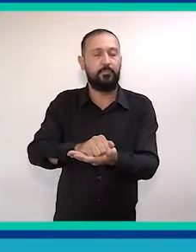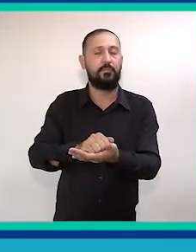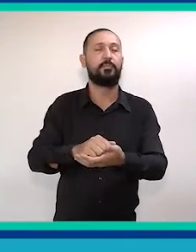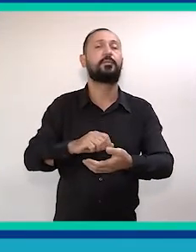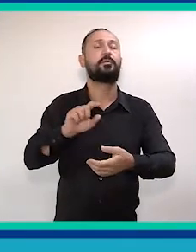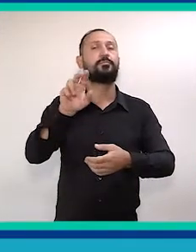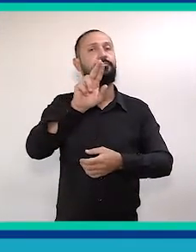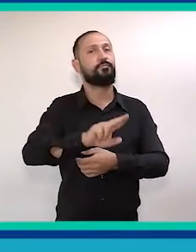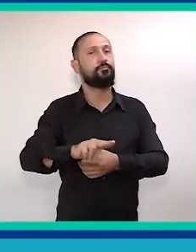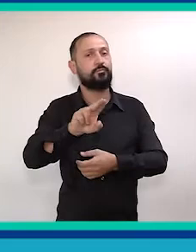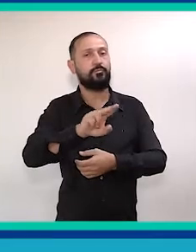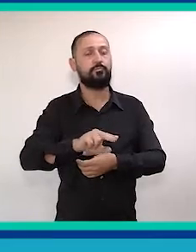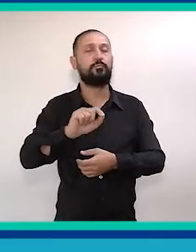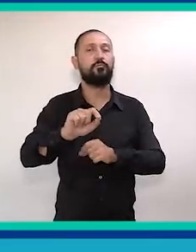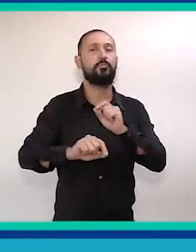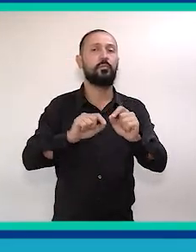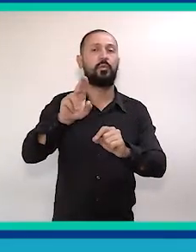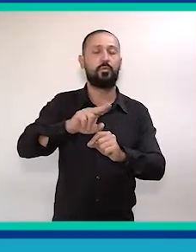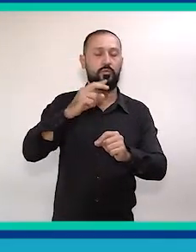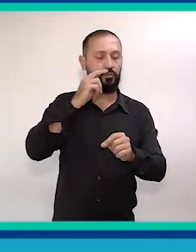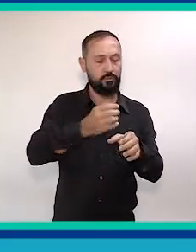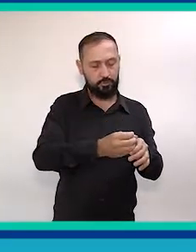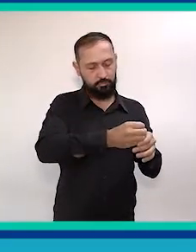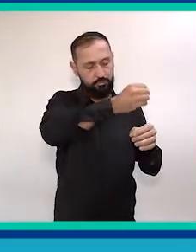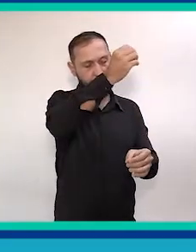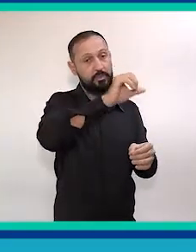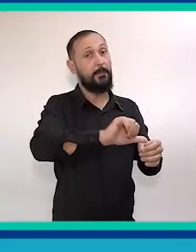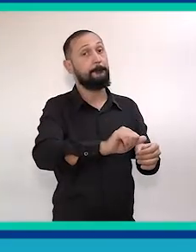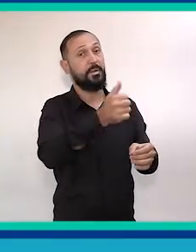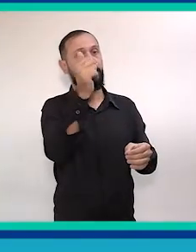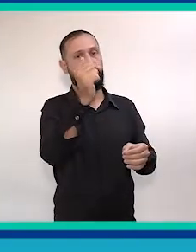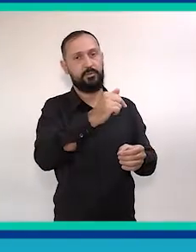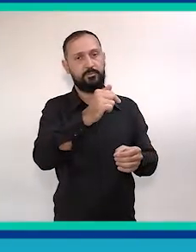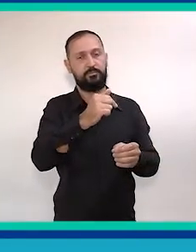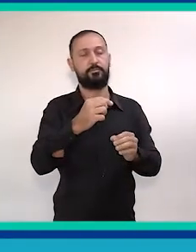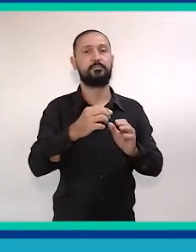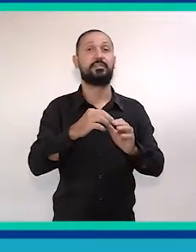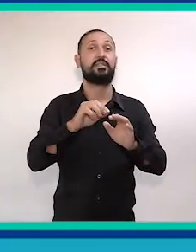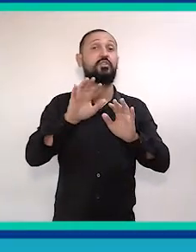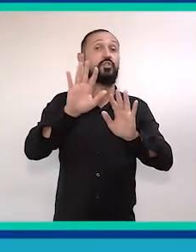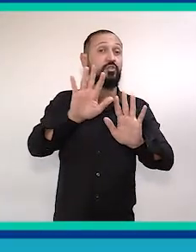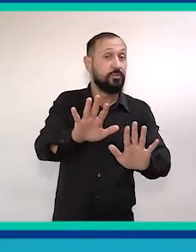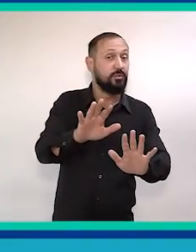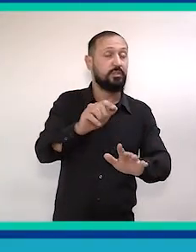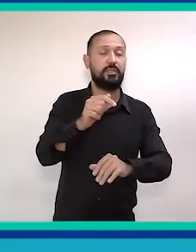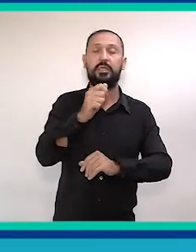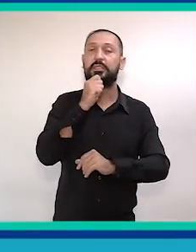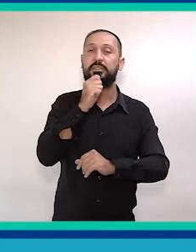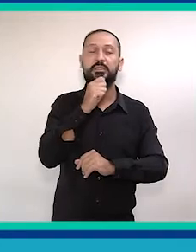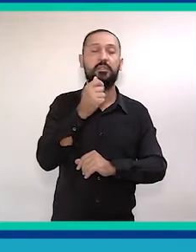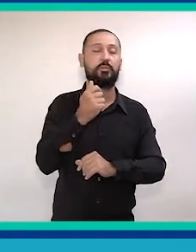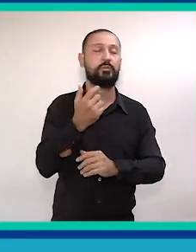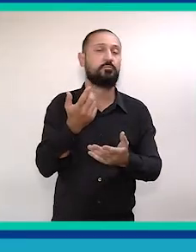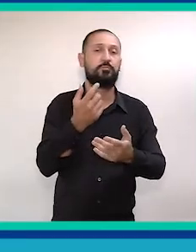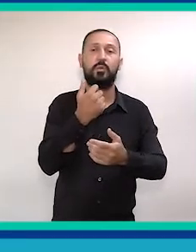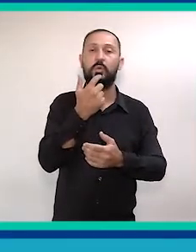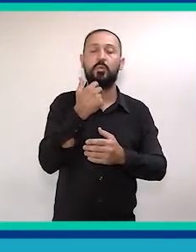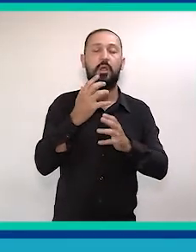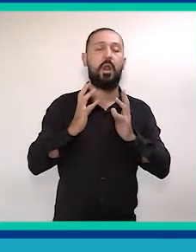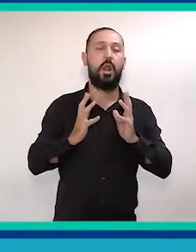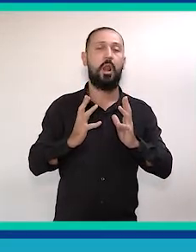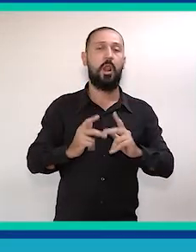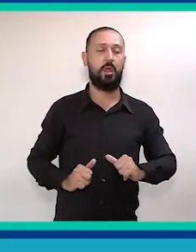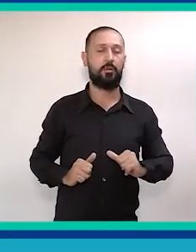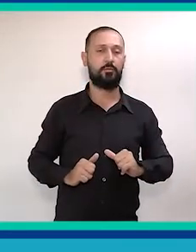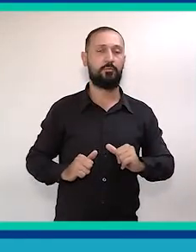primeiro procedimento eu faço utilizando essa coluna aqui, essa resina. Só que eu não